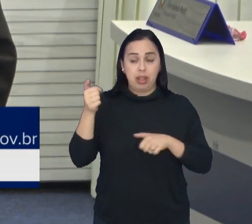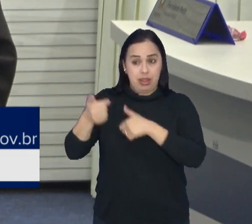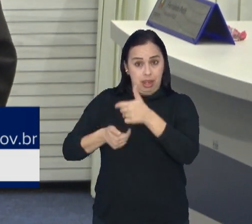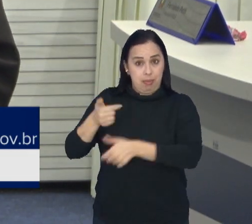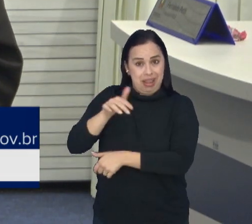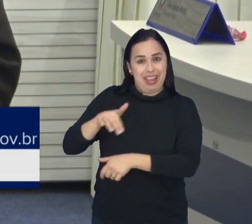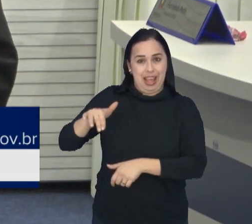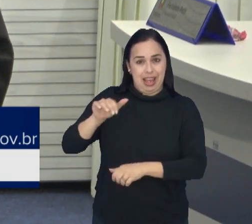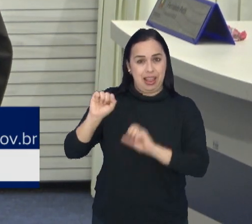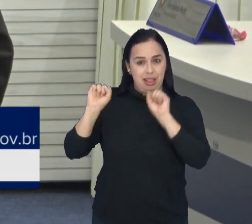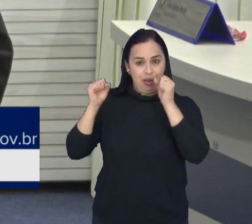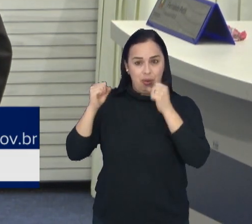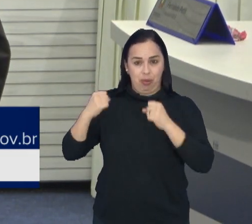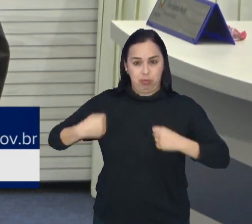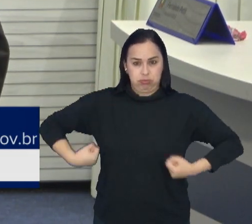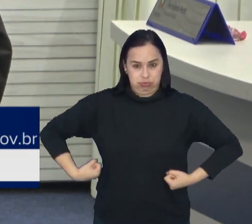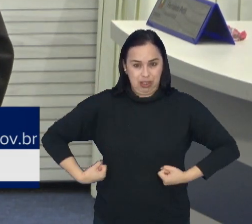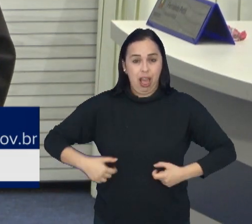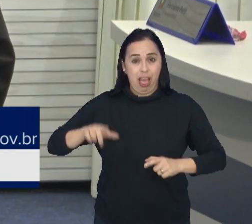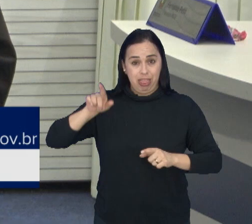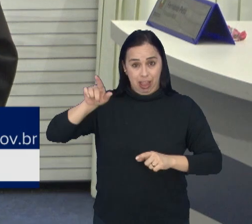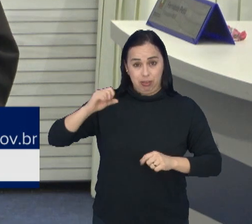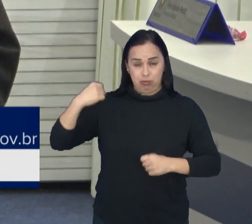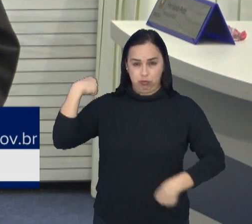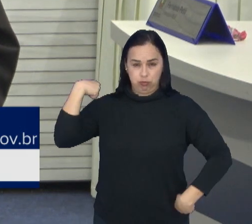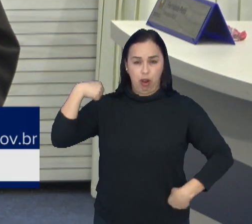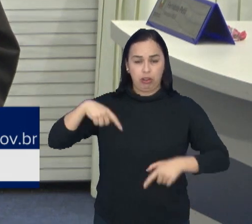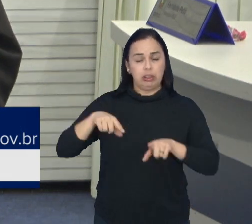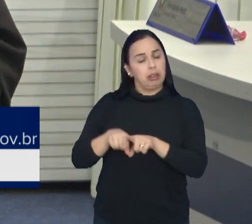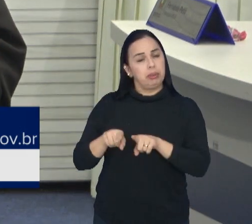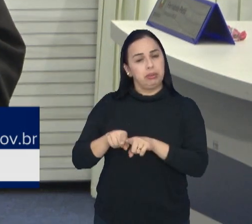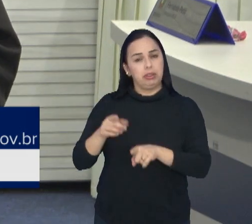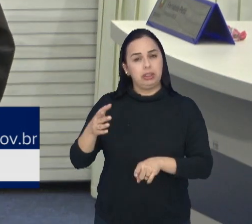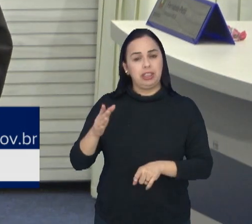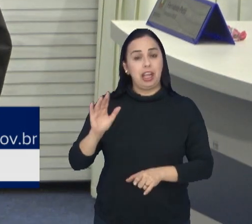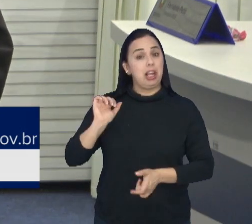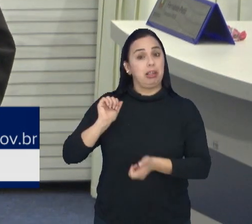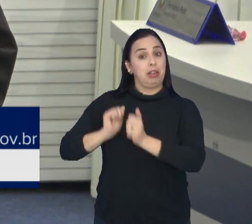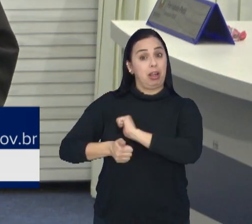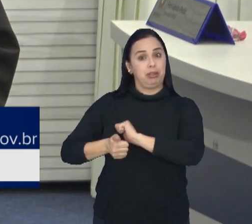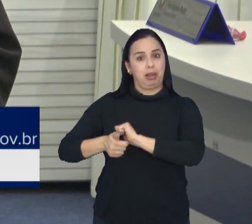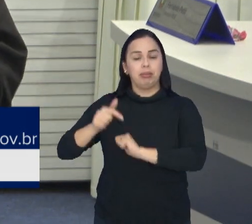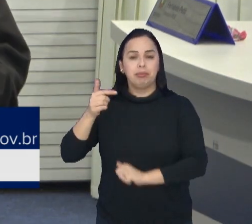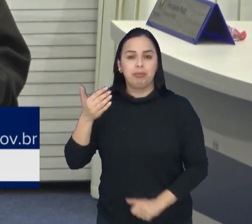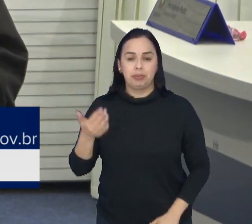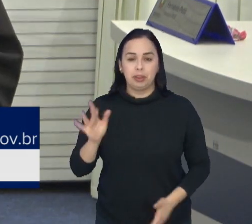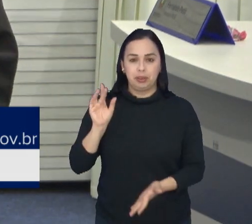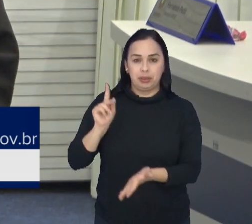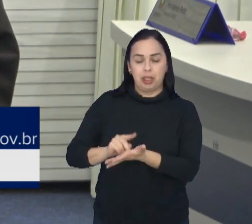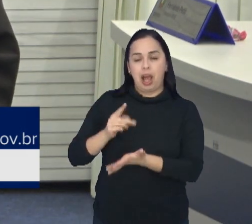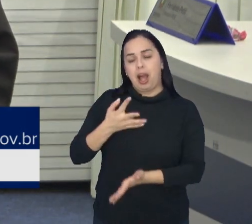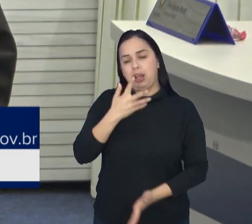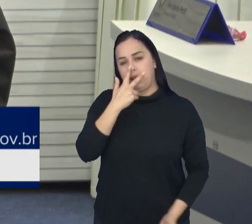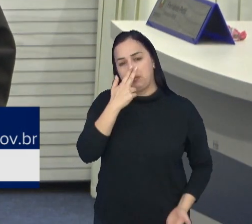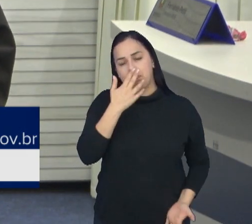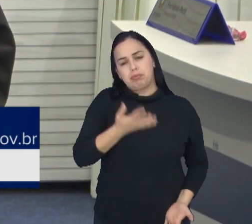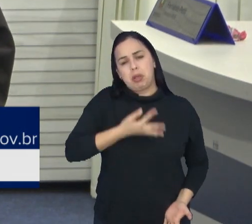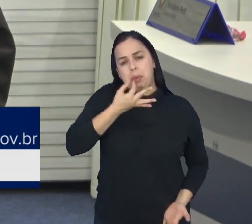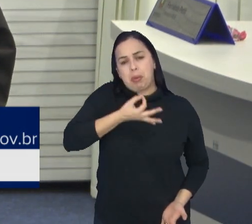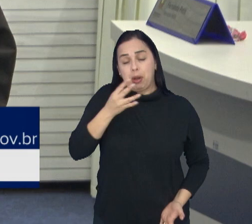atleta. Olha o tamanho dele, de judô, né? É um poliatleta, na verdade, né? Deve ter conhecido,